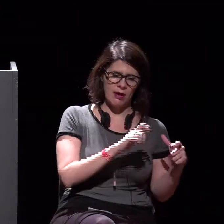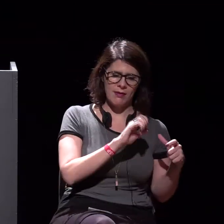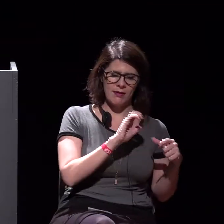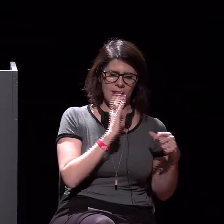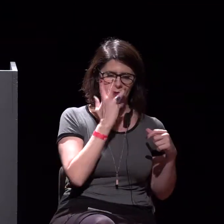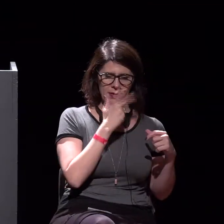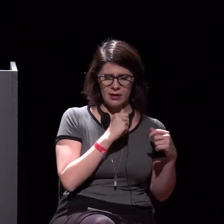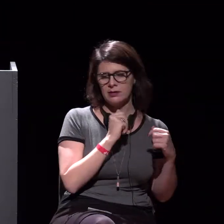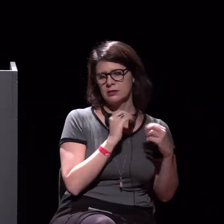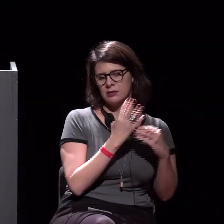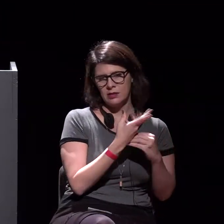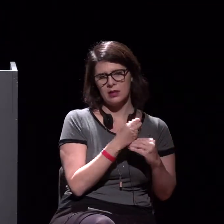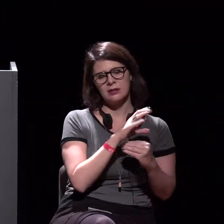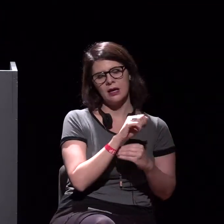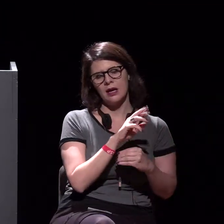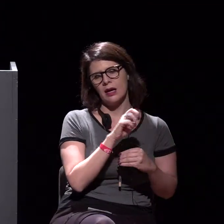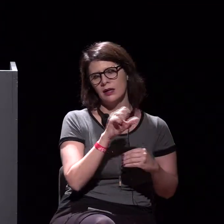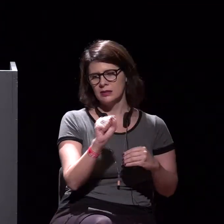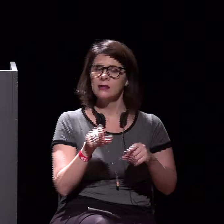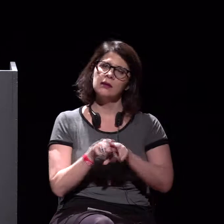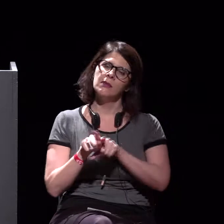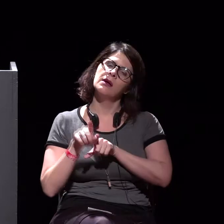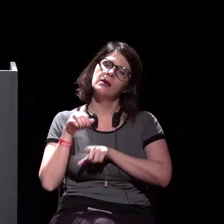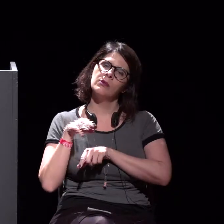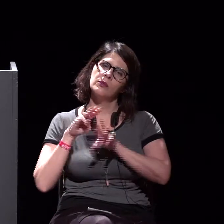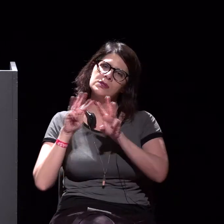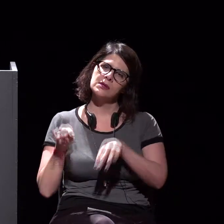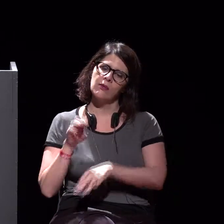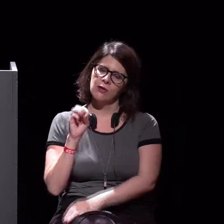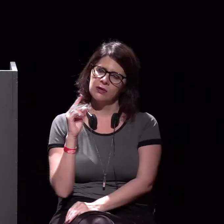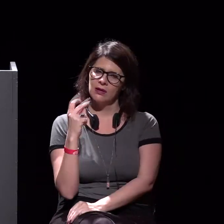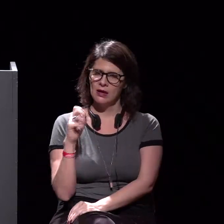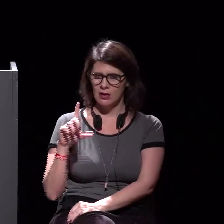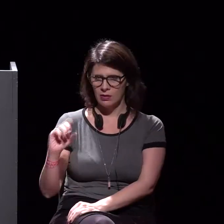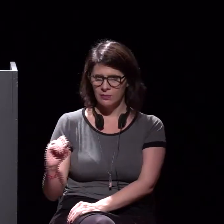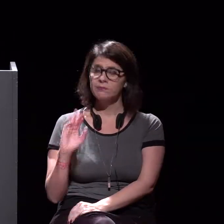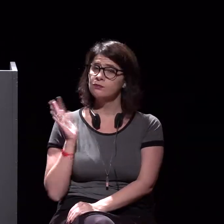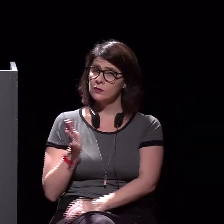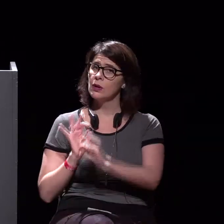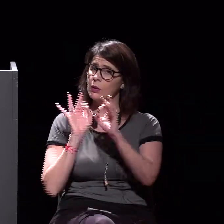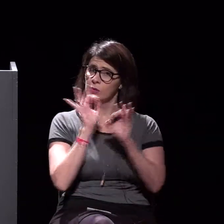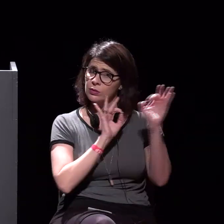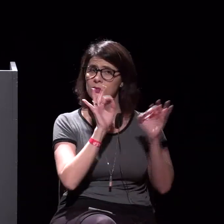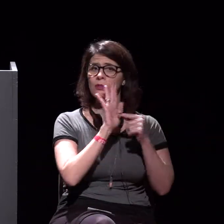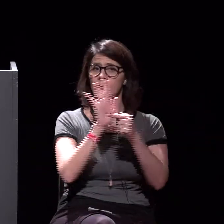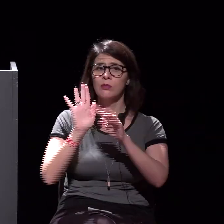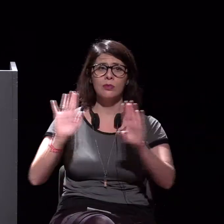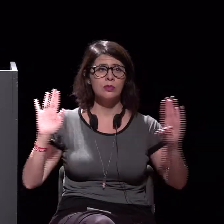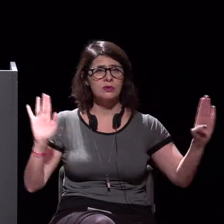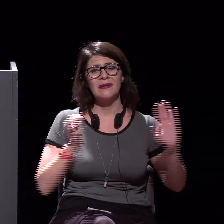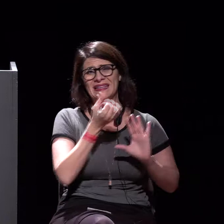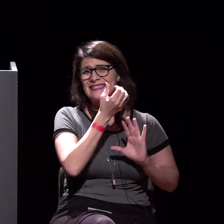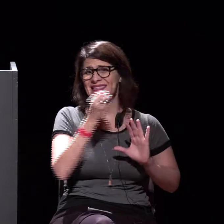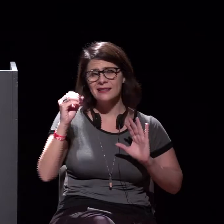Museu Alejandro Otero. Ela organizou mais de 60 exposições em todo o mundo, entre as quais